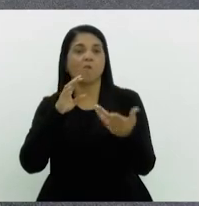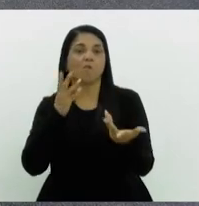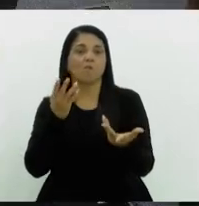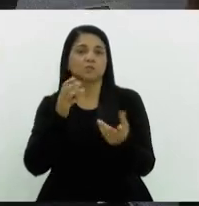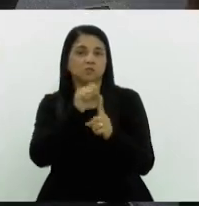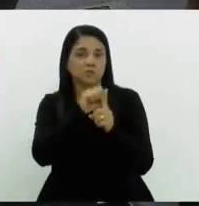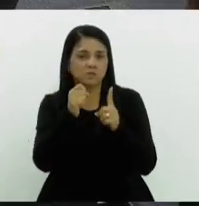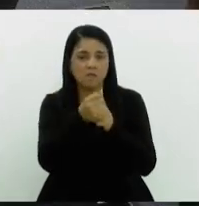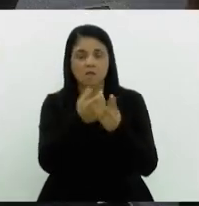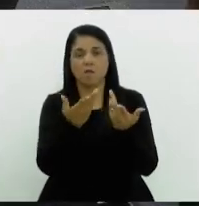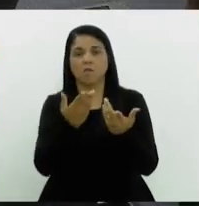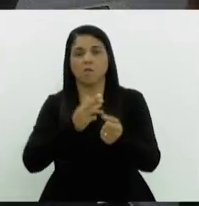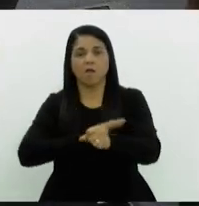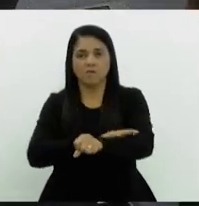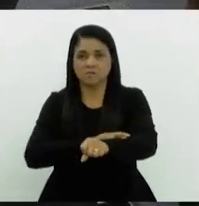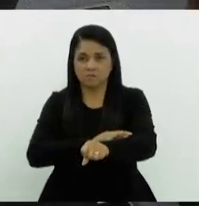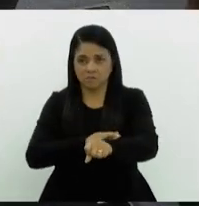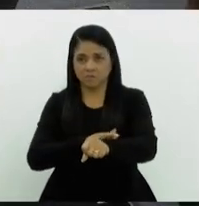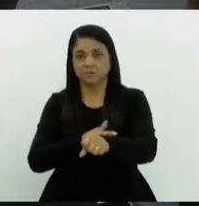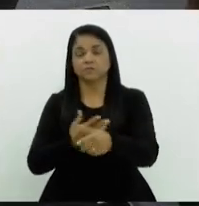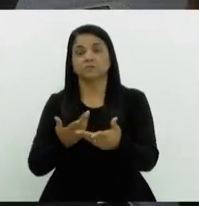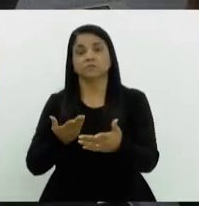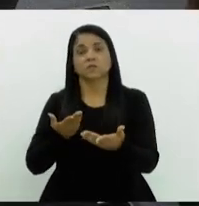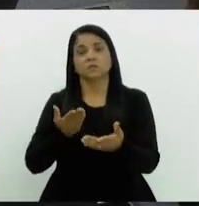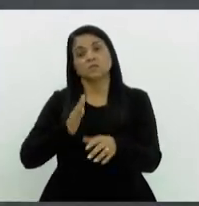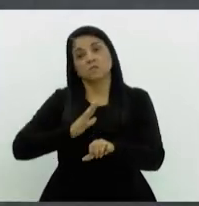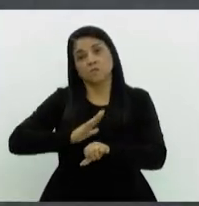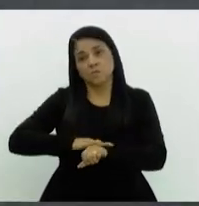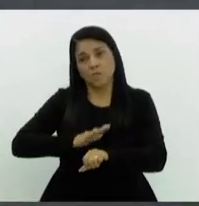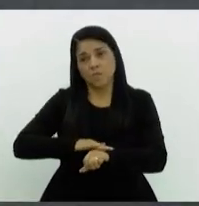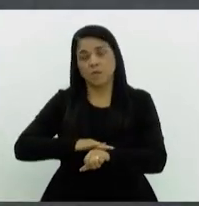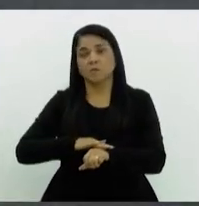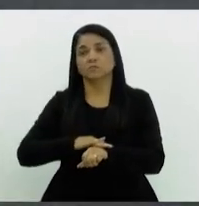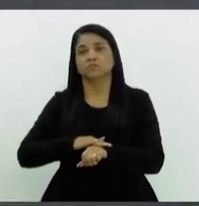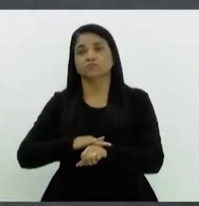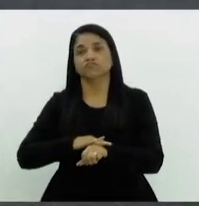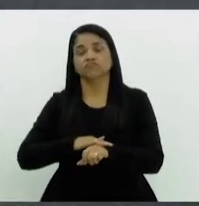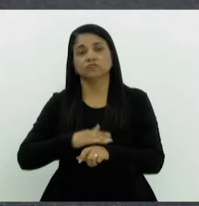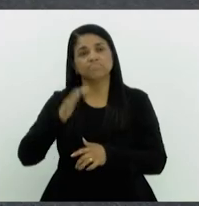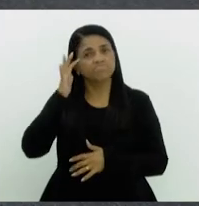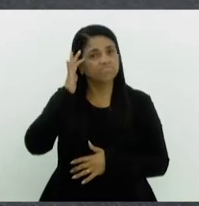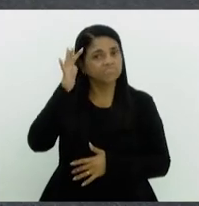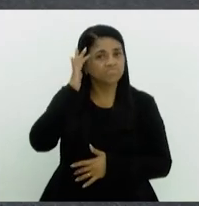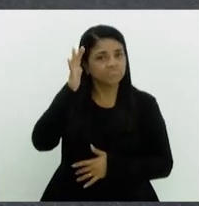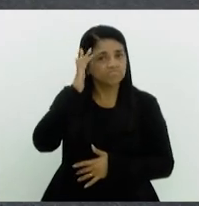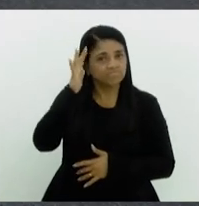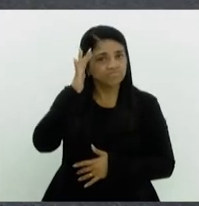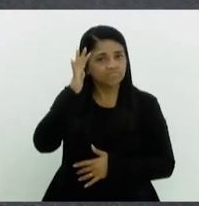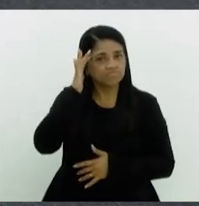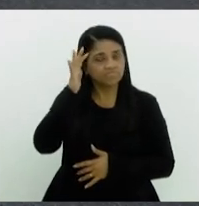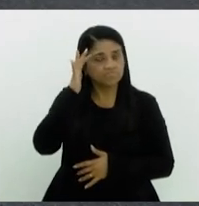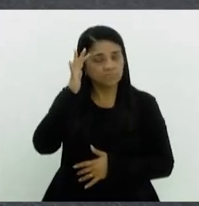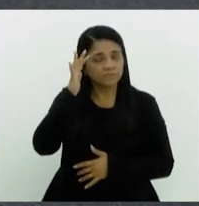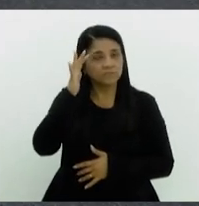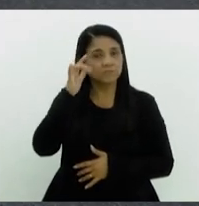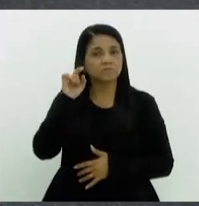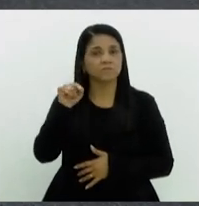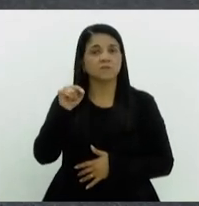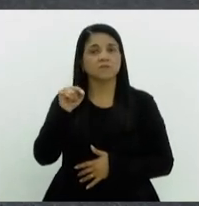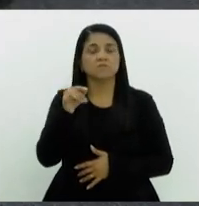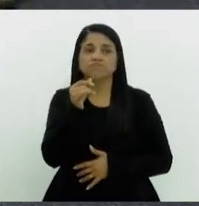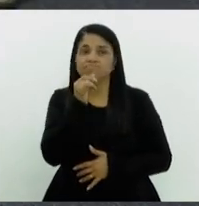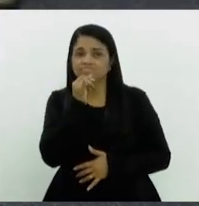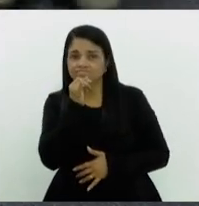outras. Então, acho que é um bom momento, e com isso encerro, da gente fazer uma reflexão mais profunda. Infelizmente,